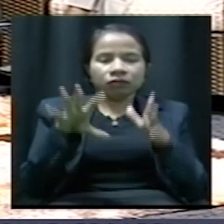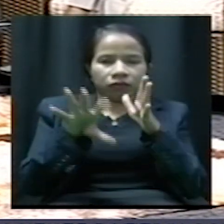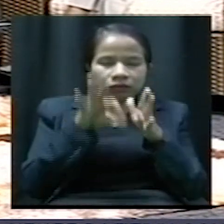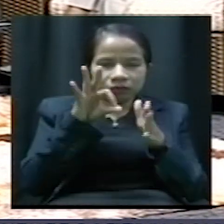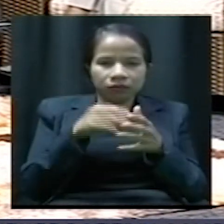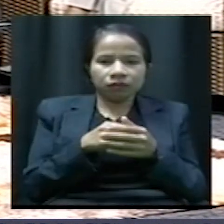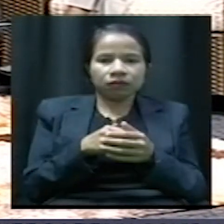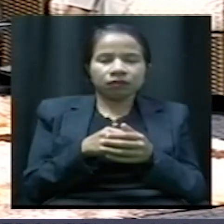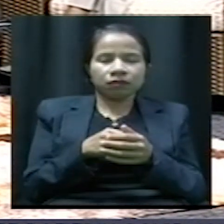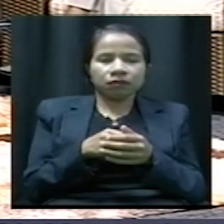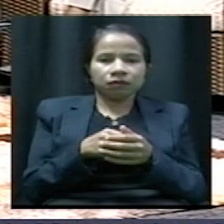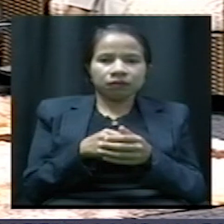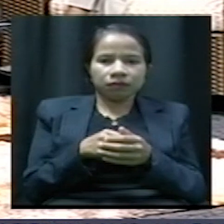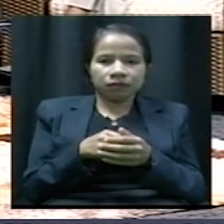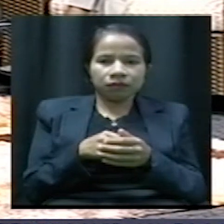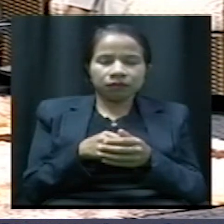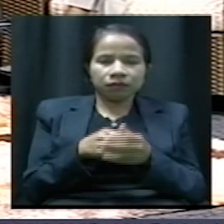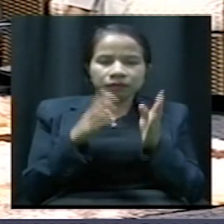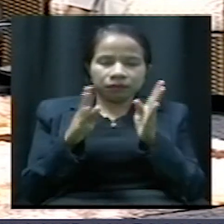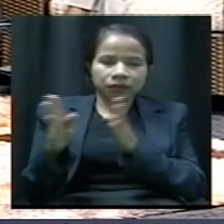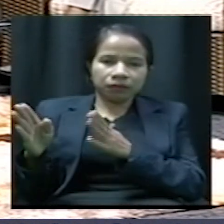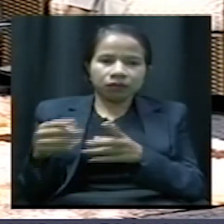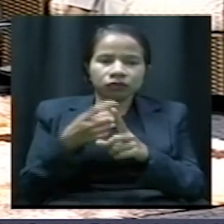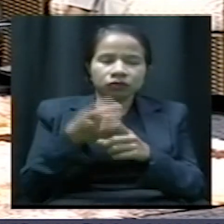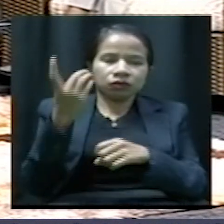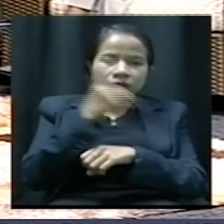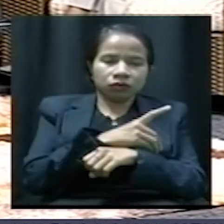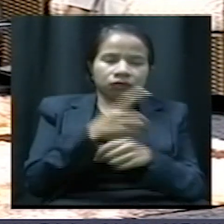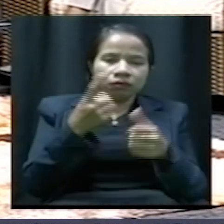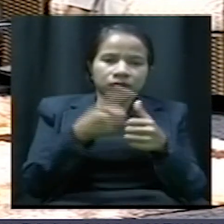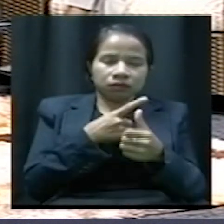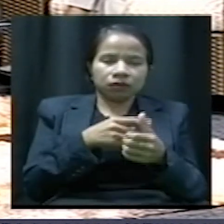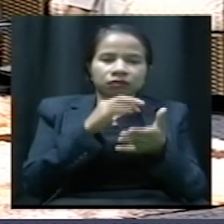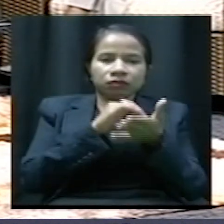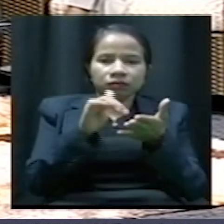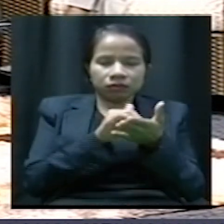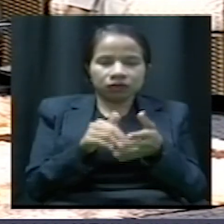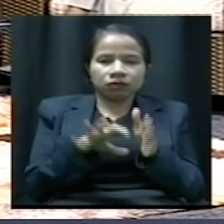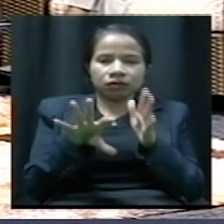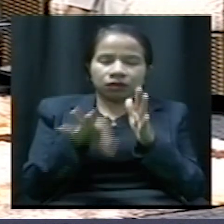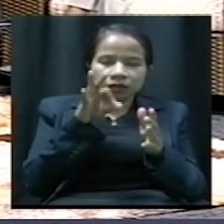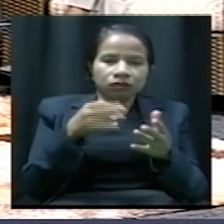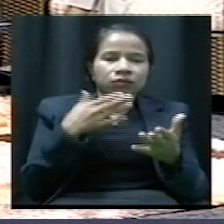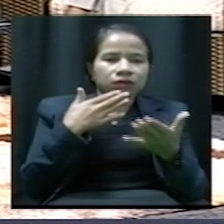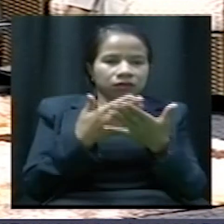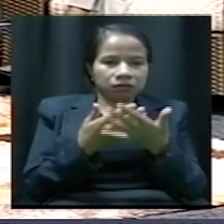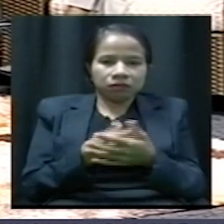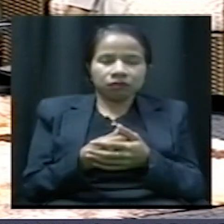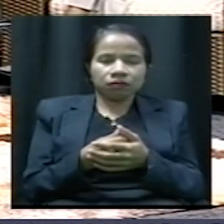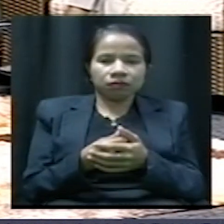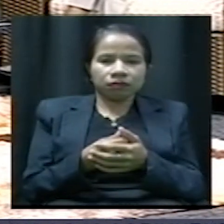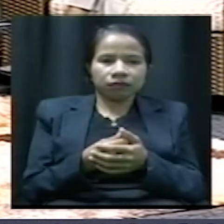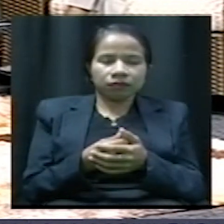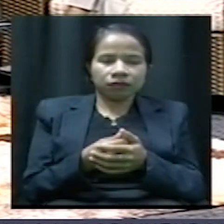ita ne ita prepara husi lorong primeiro toba fim de curso né nesse retando de qualificação nesse racara